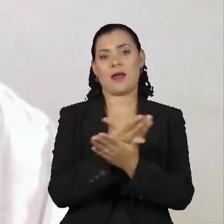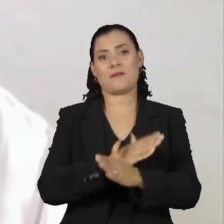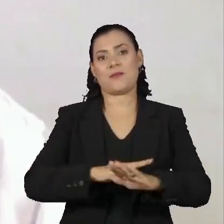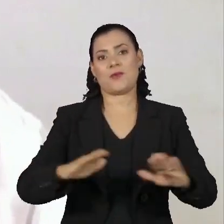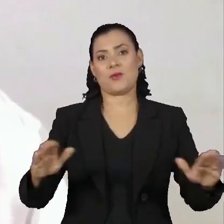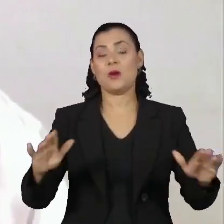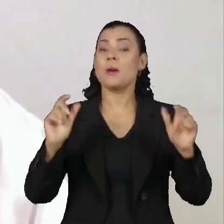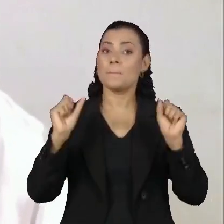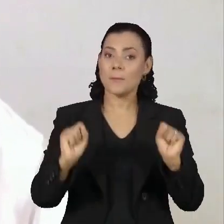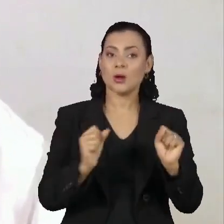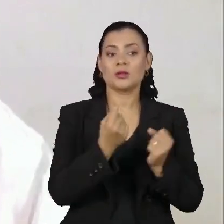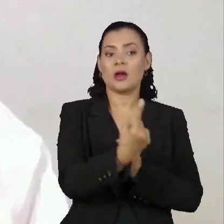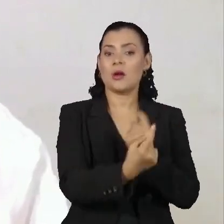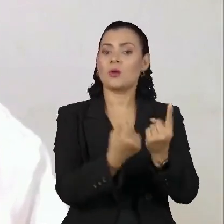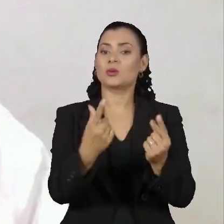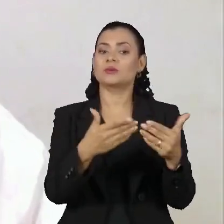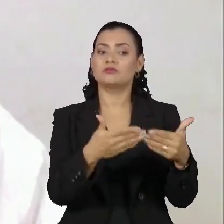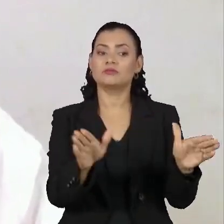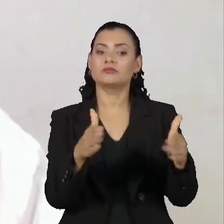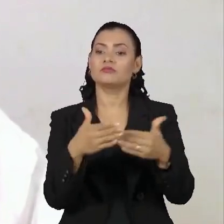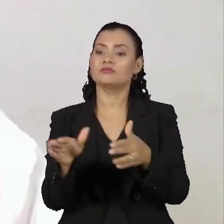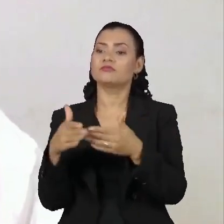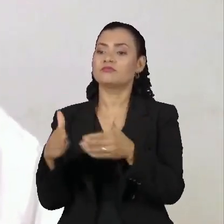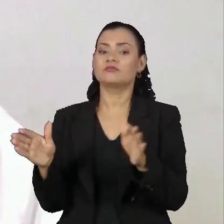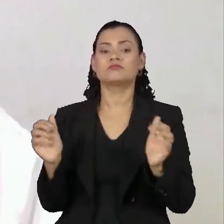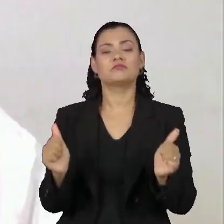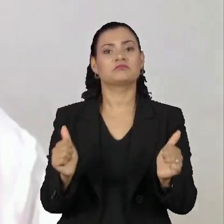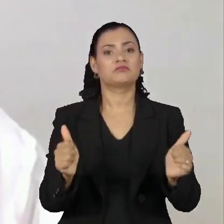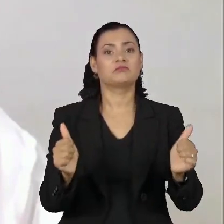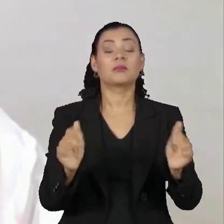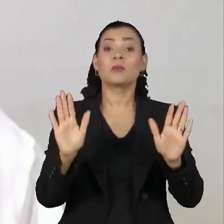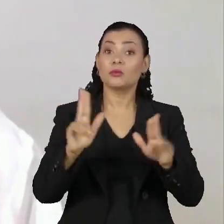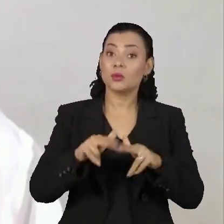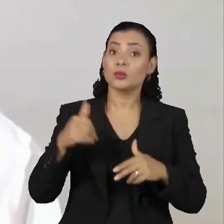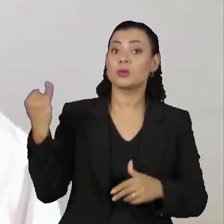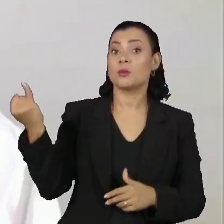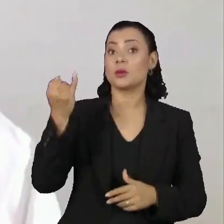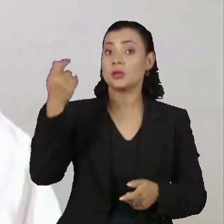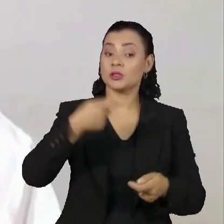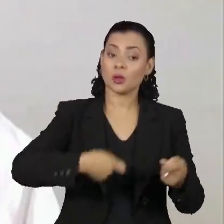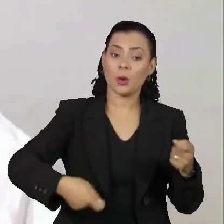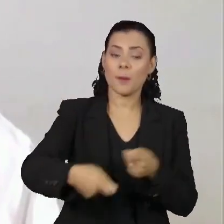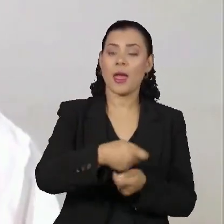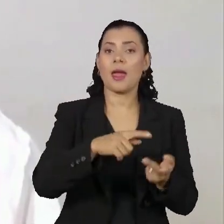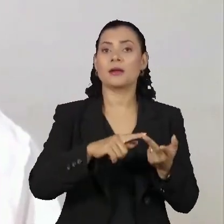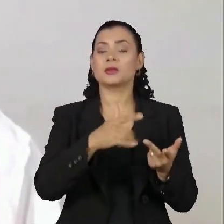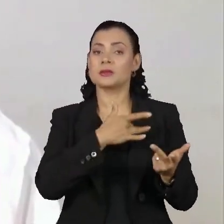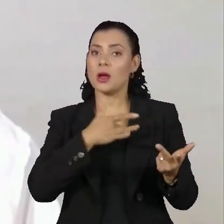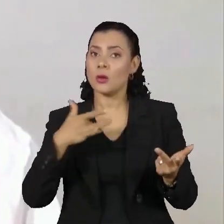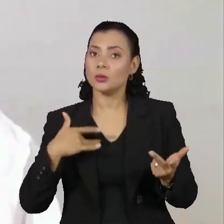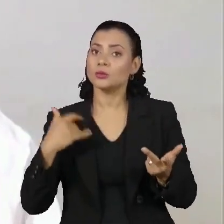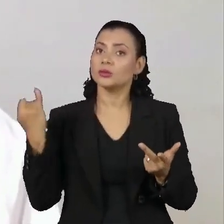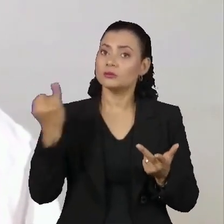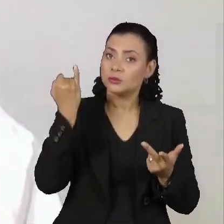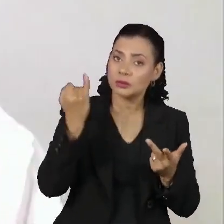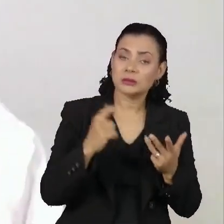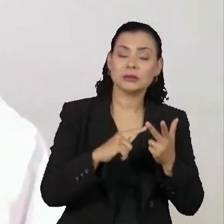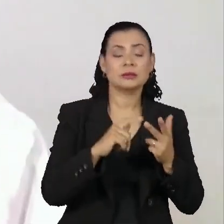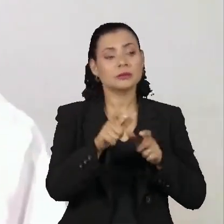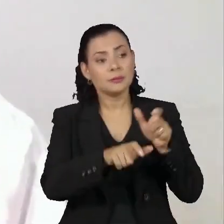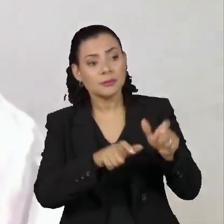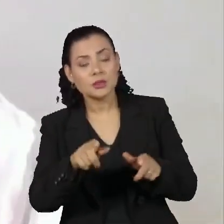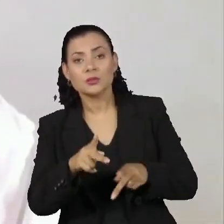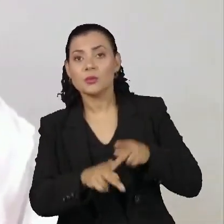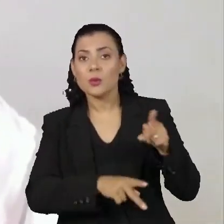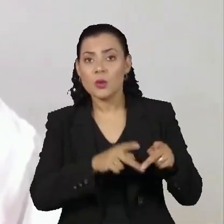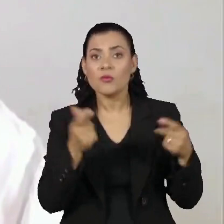podemos liberar algumas coisas. Isso é muito importante para nós, em termos de comércio, em termos de saúde, em termos de população, em